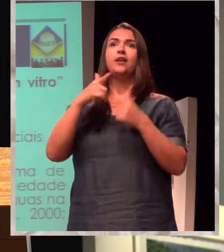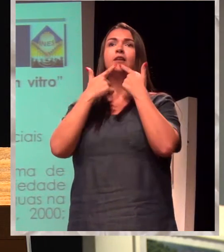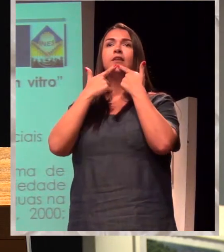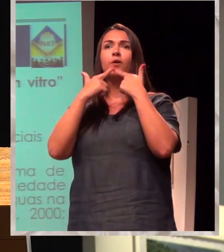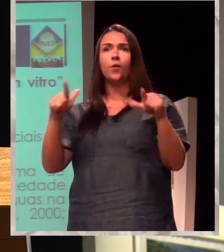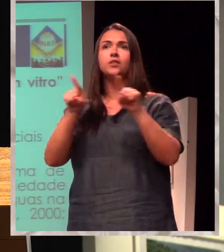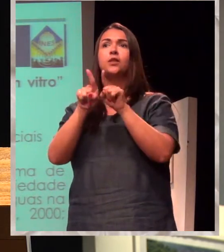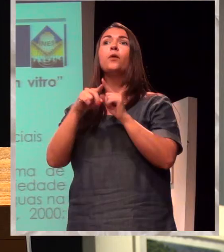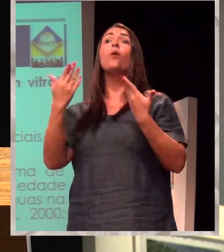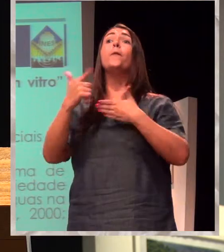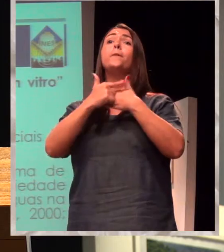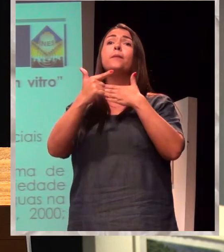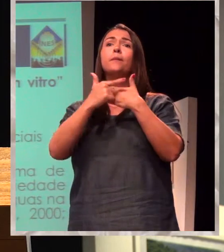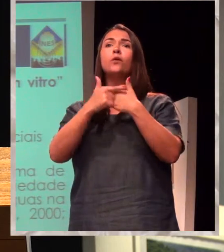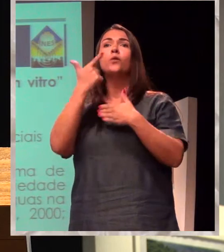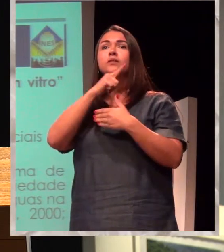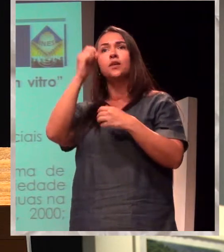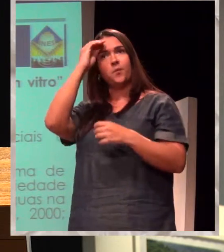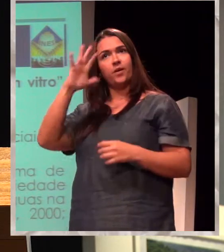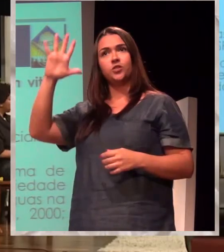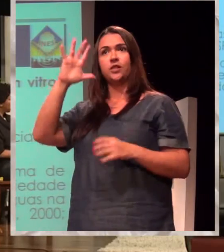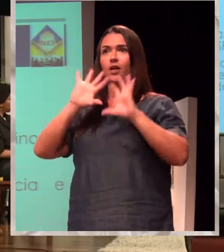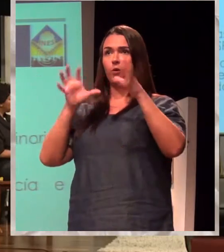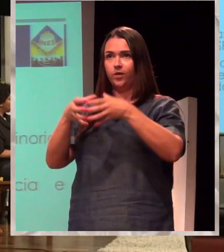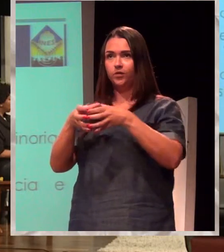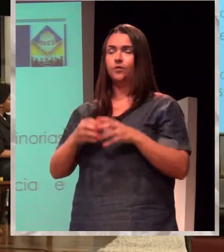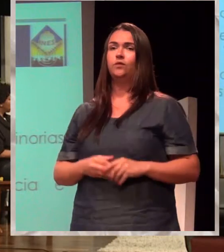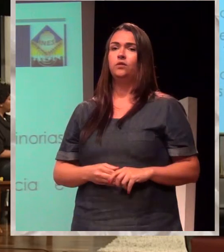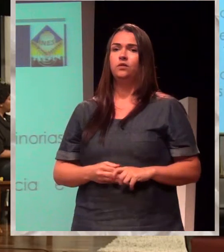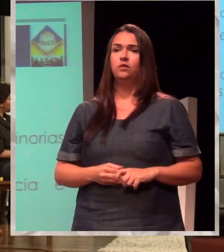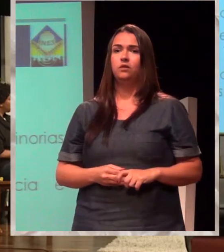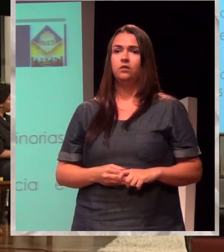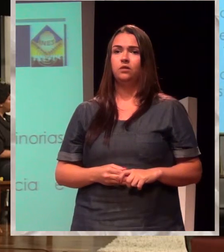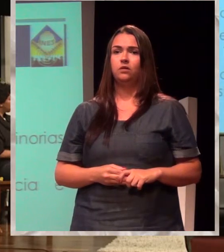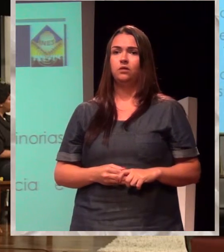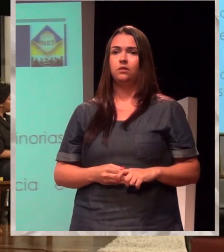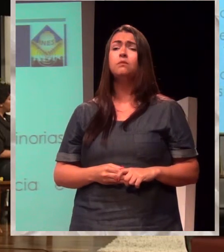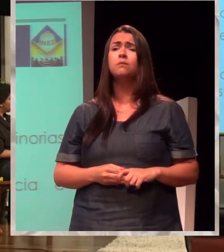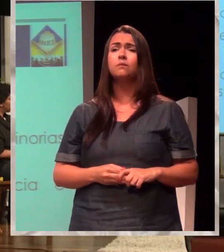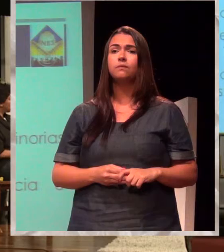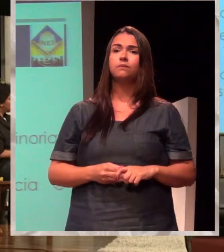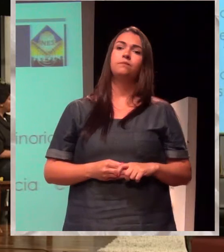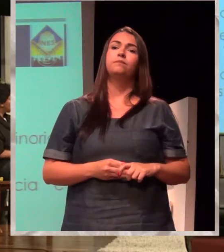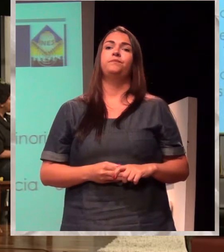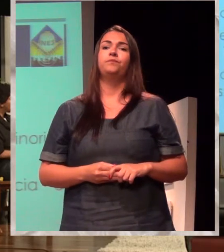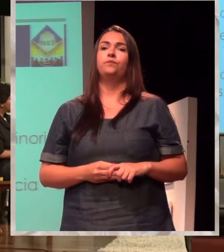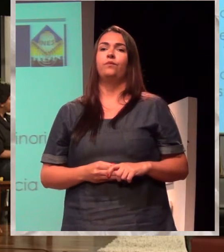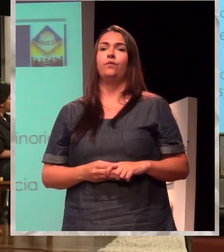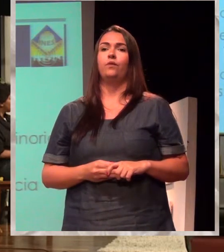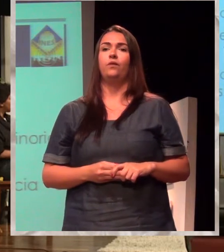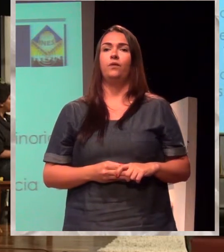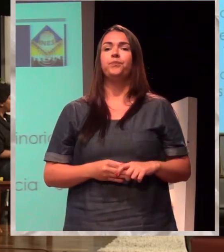papel das línguas na constituição do imaginário coletivo, por Arnaud. Também observei sobre as